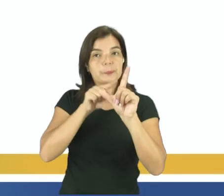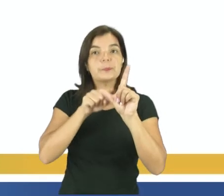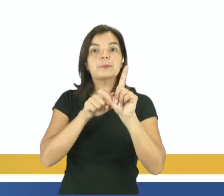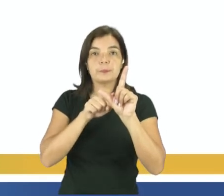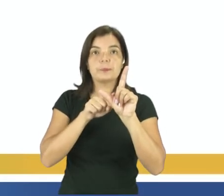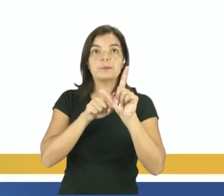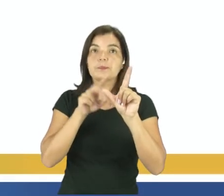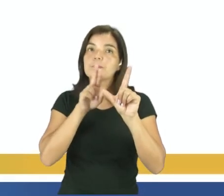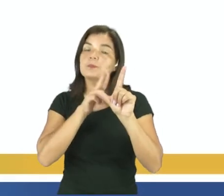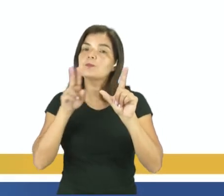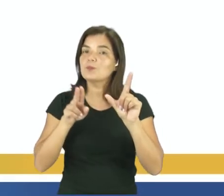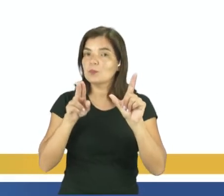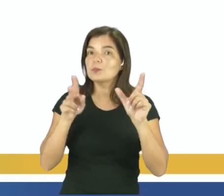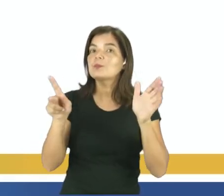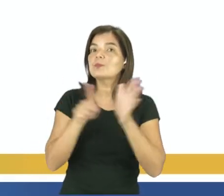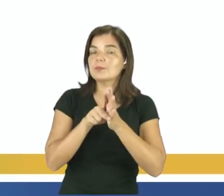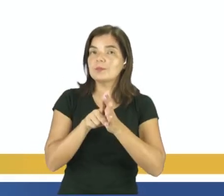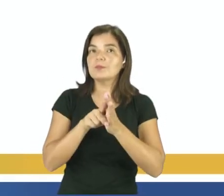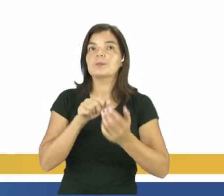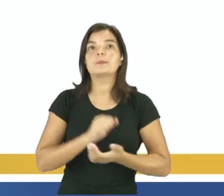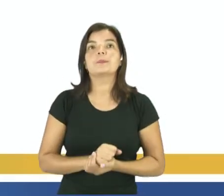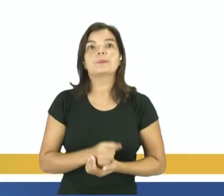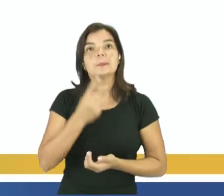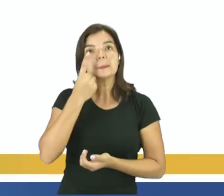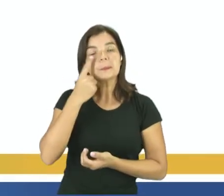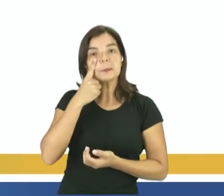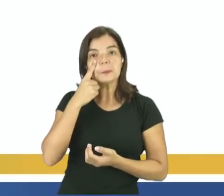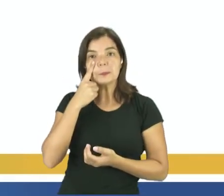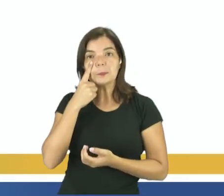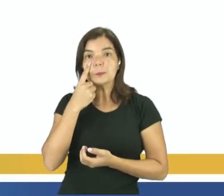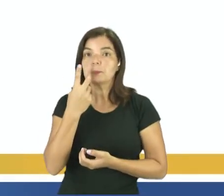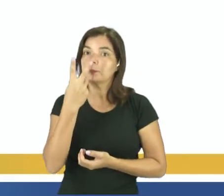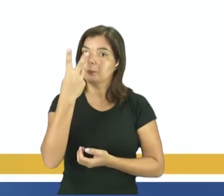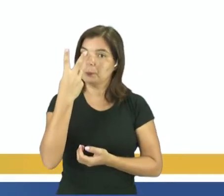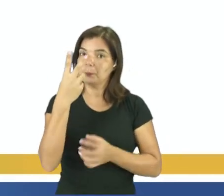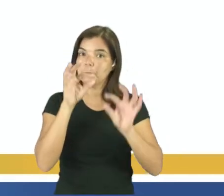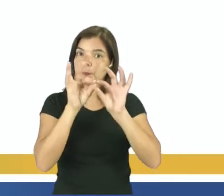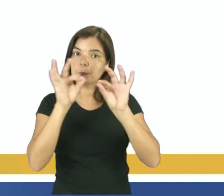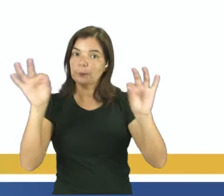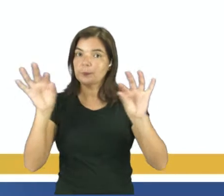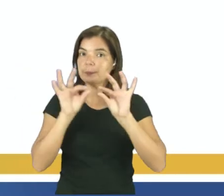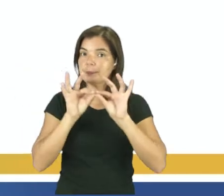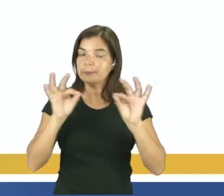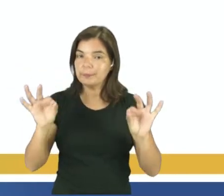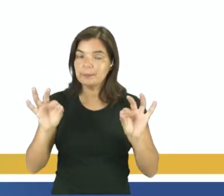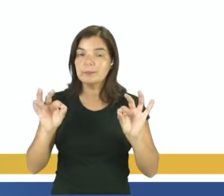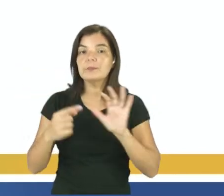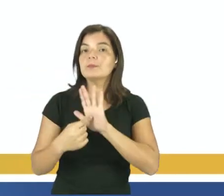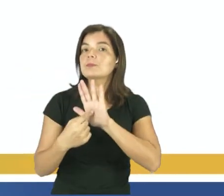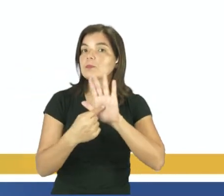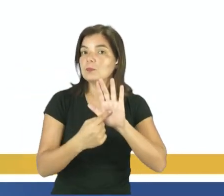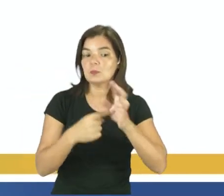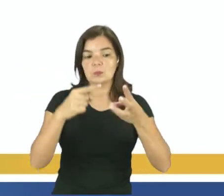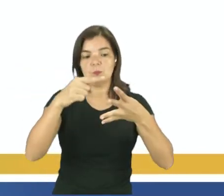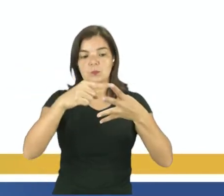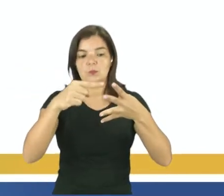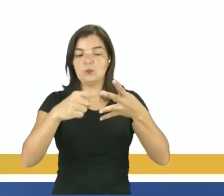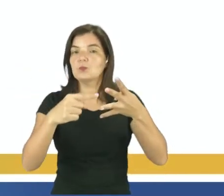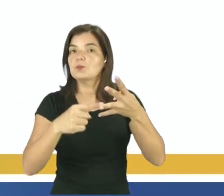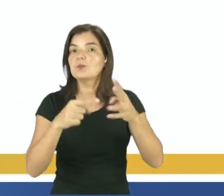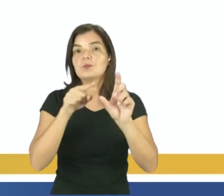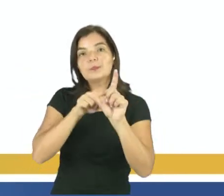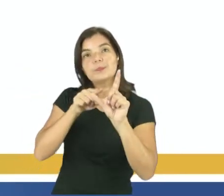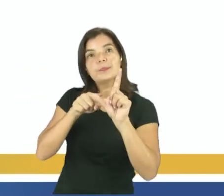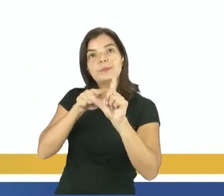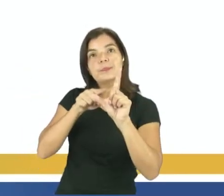receber alguns nomes especiais. Então observe que duas retas concorrentes determinam 4 ângulos,